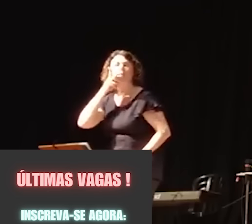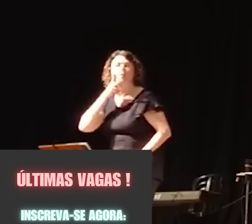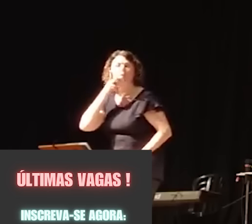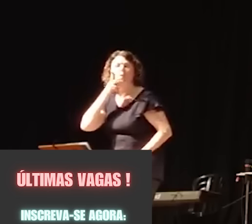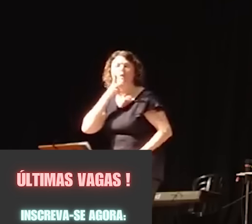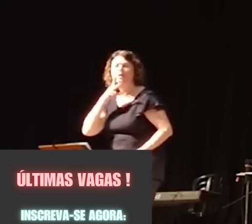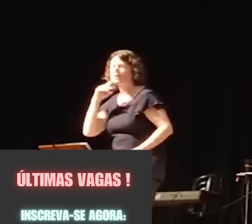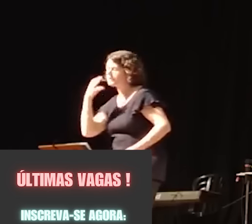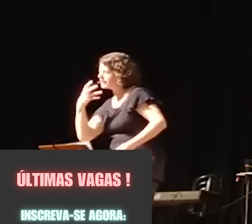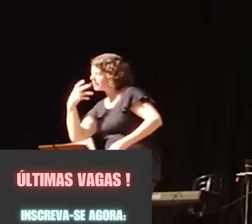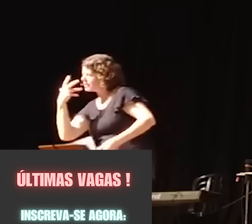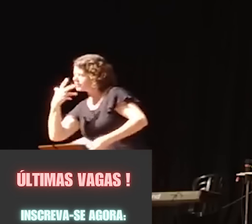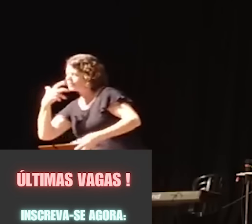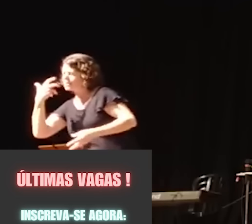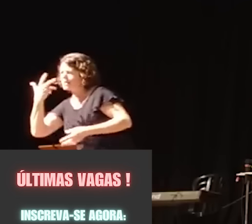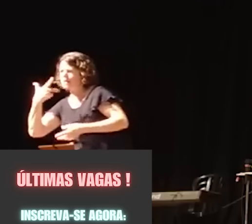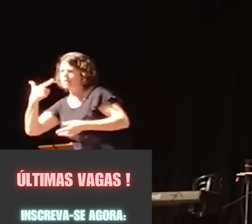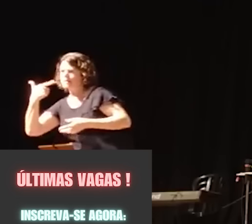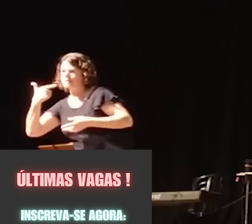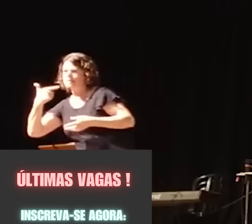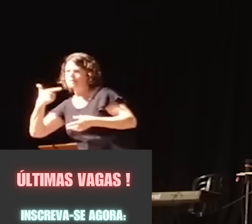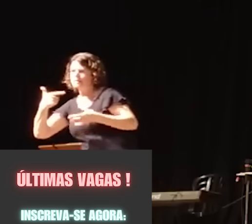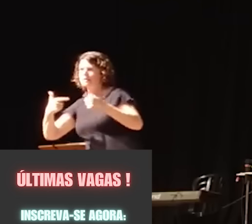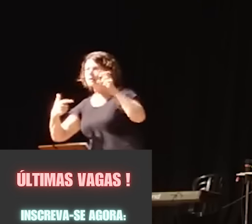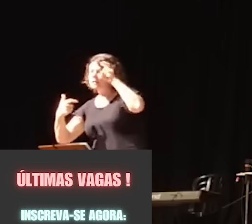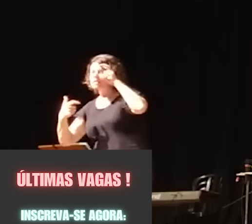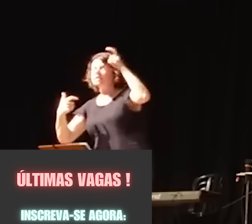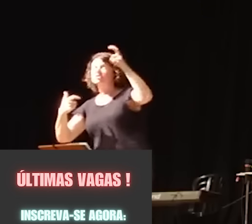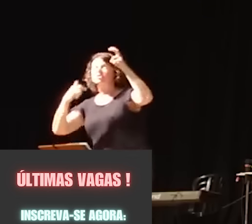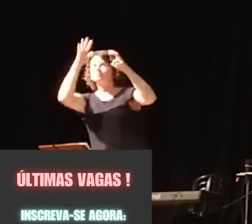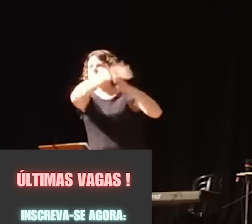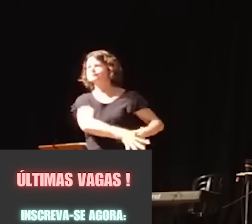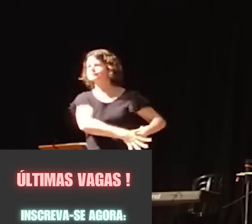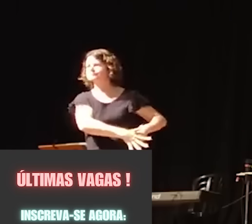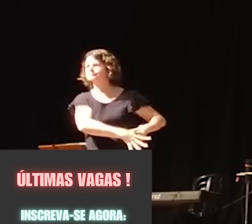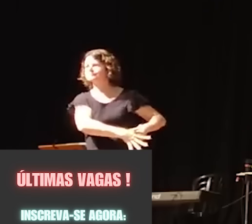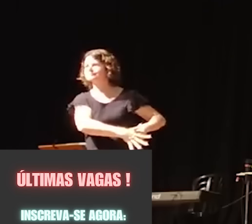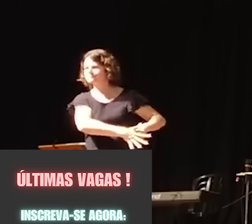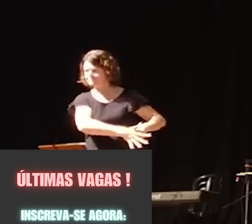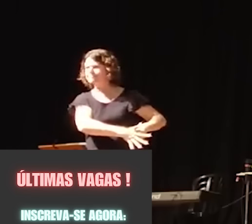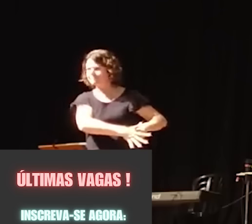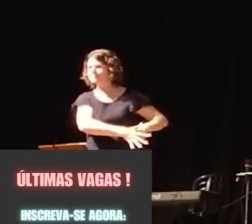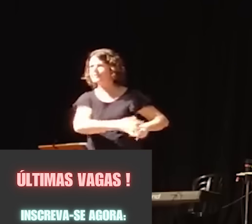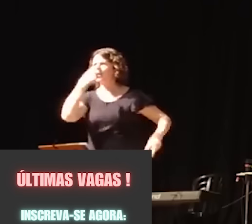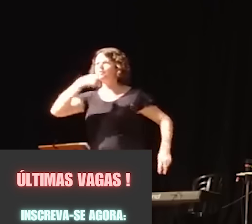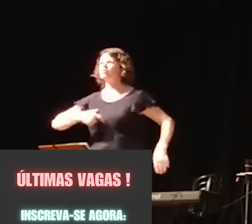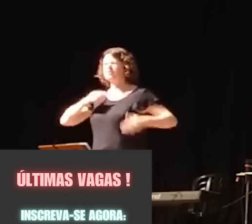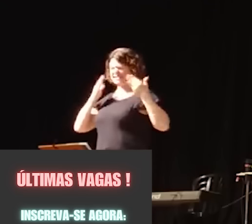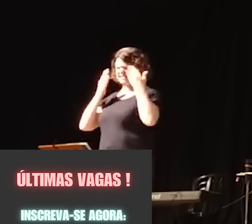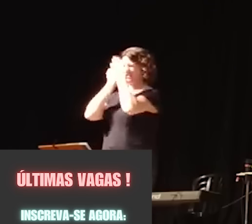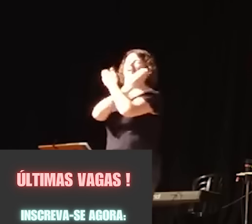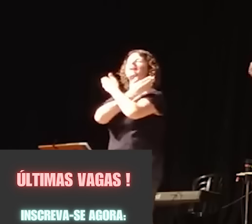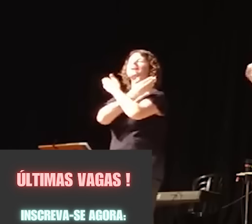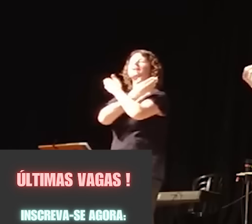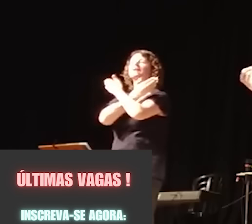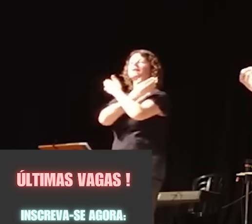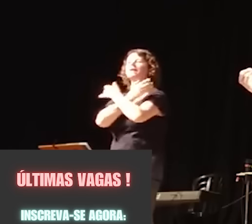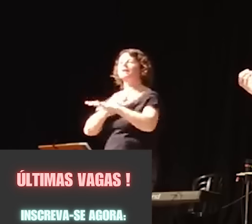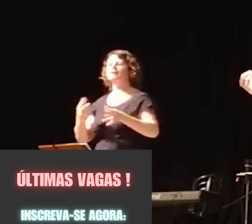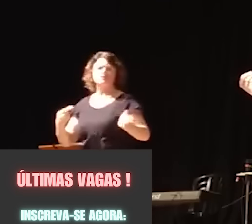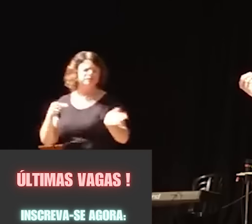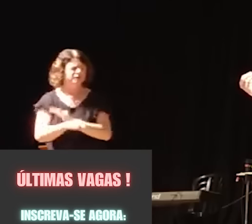a inteligência a pessoa fica absolutamente ca e você fala assim que que você tá fazendo